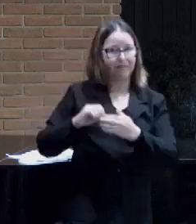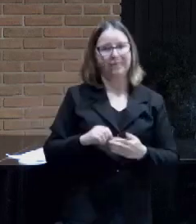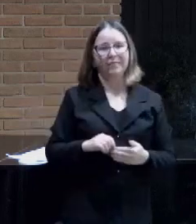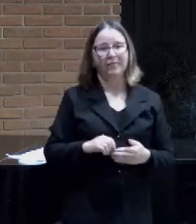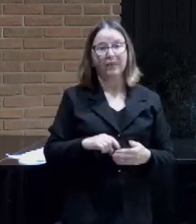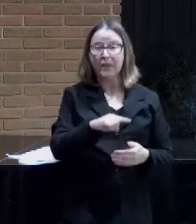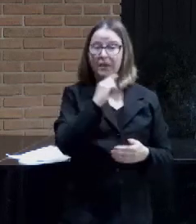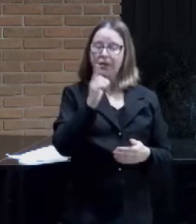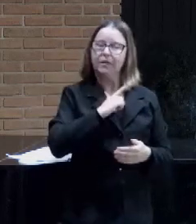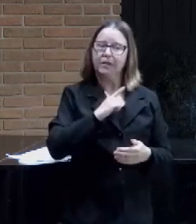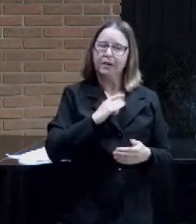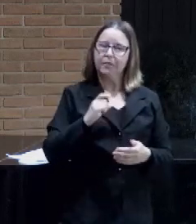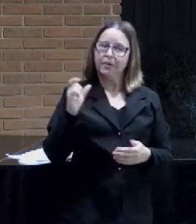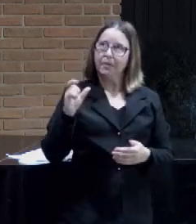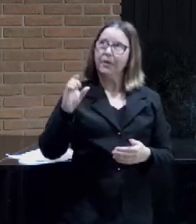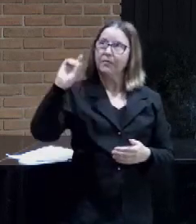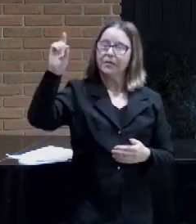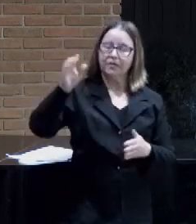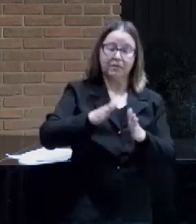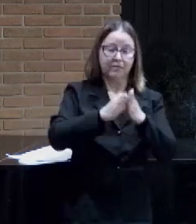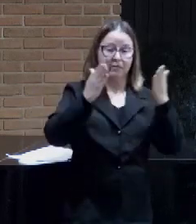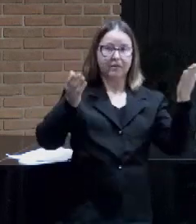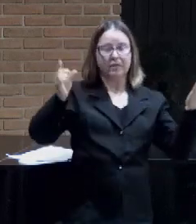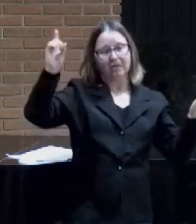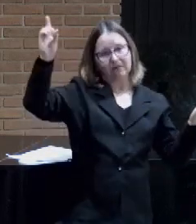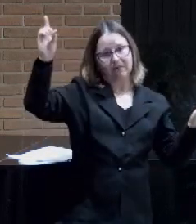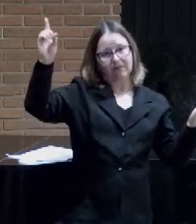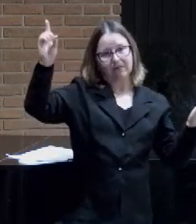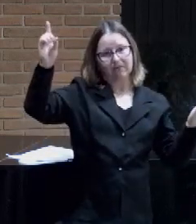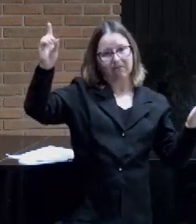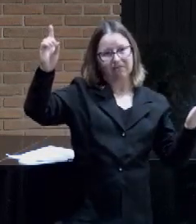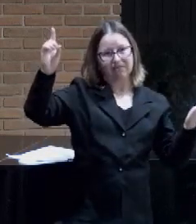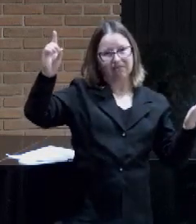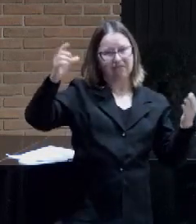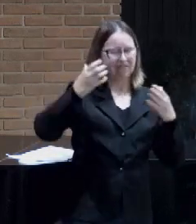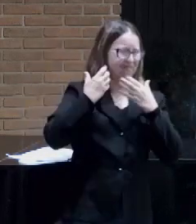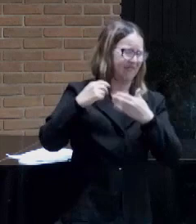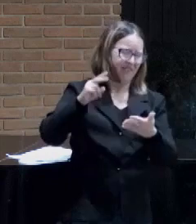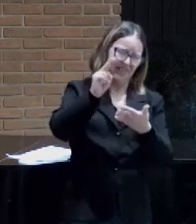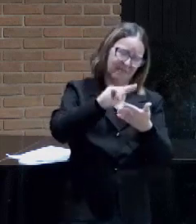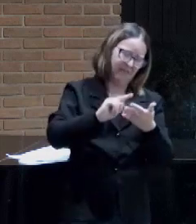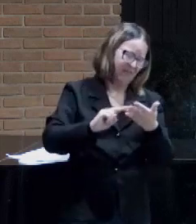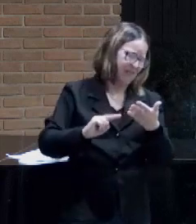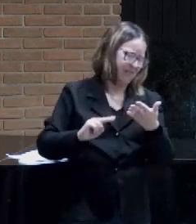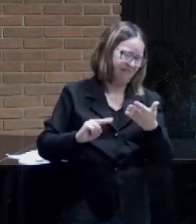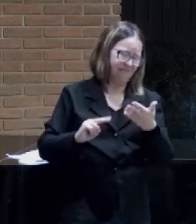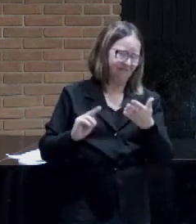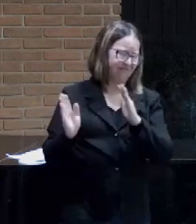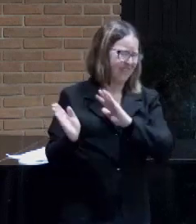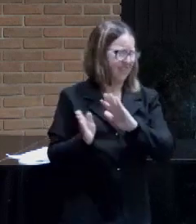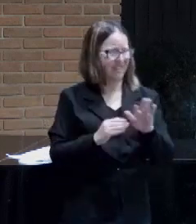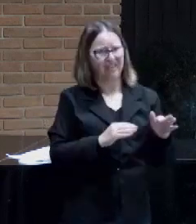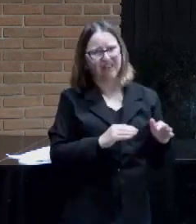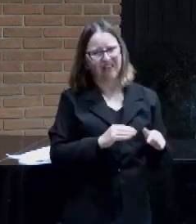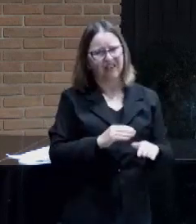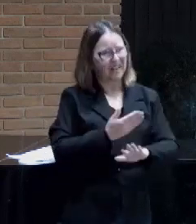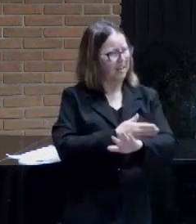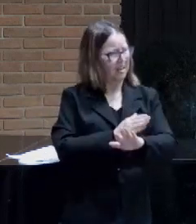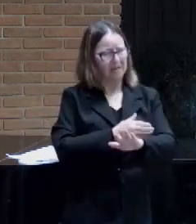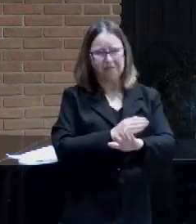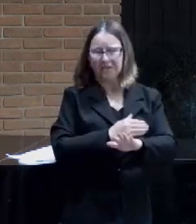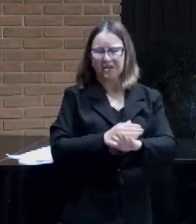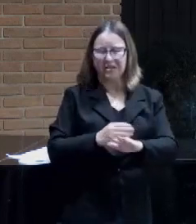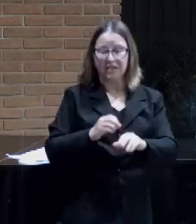de Deus, a Bíblia Sagrada, nós mal lemos, e infelizmente quantas as vezes nós não praticamos o que ela nos ensina, o que